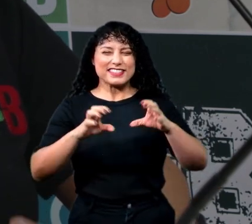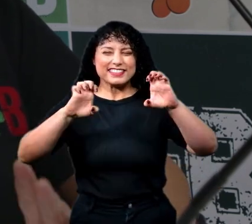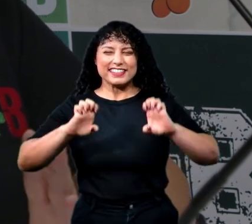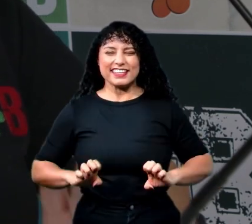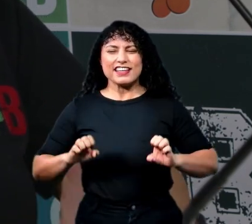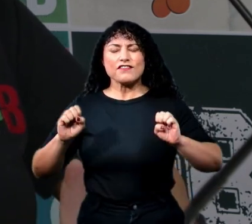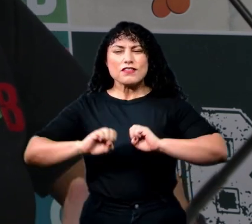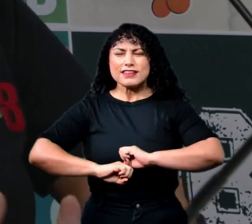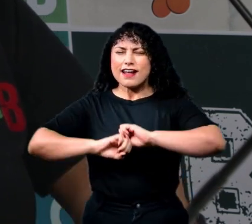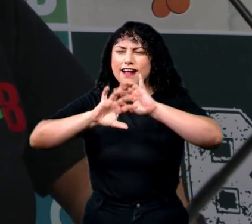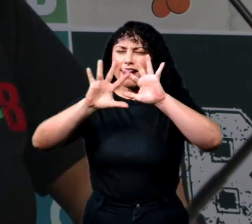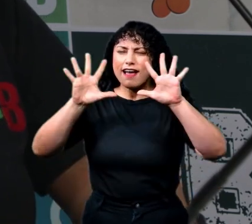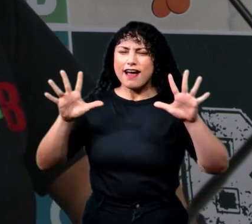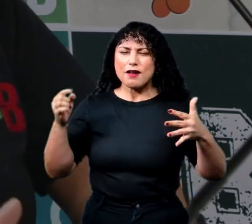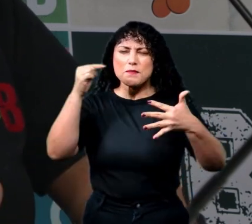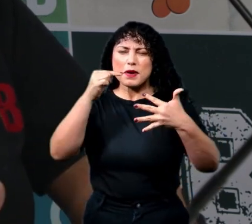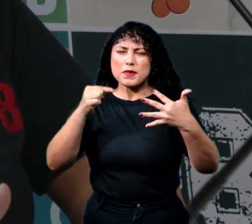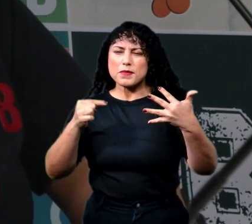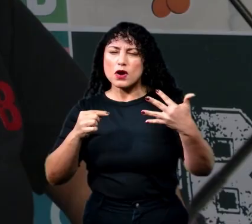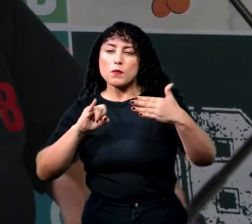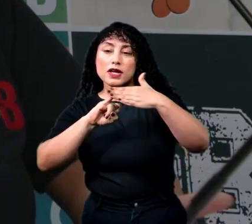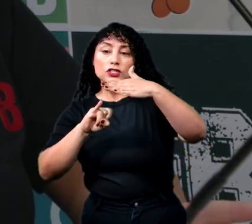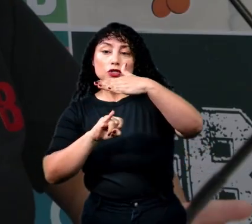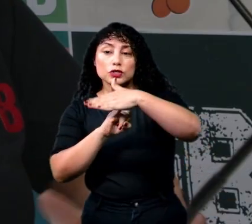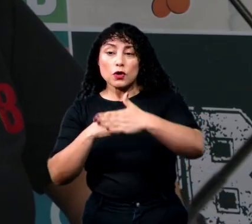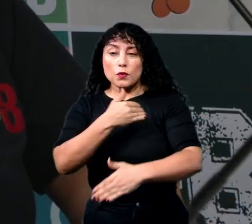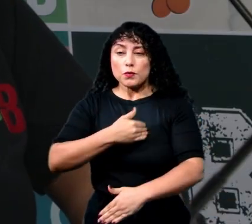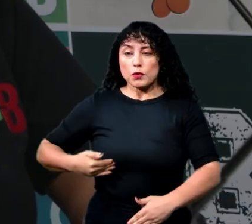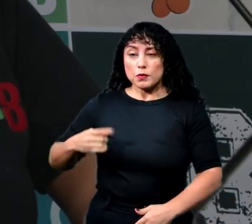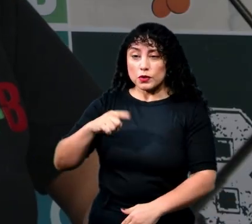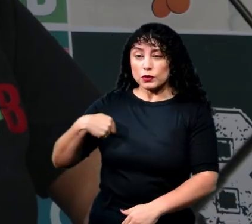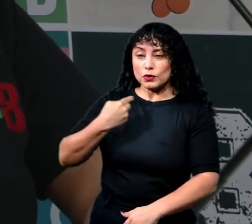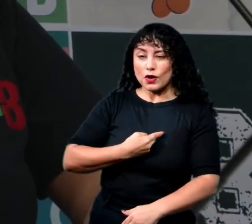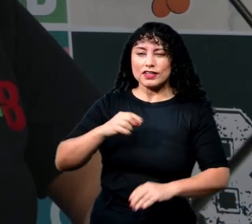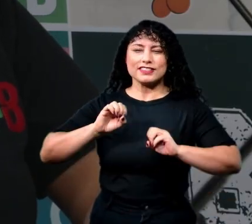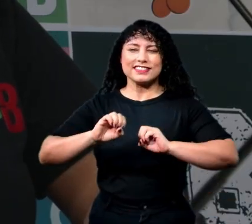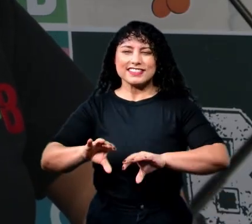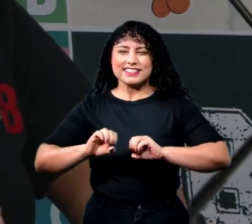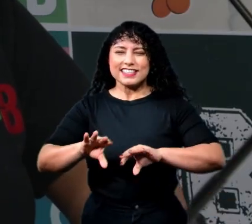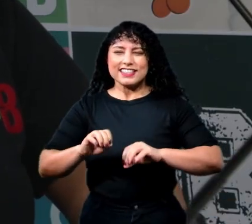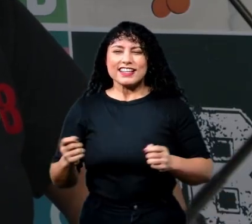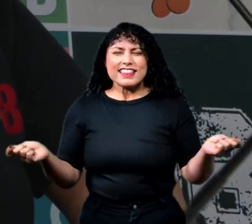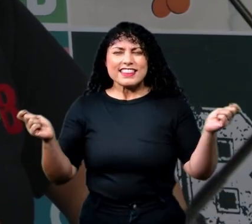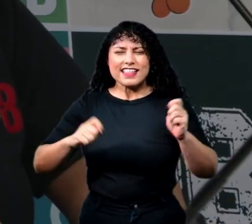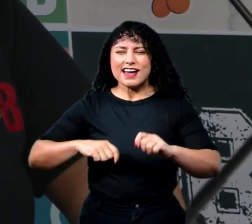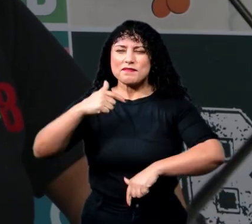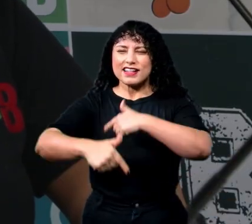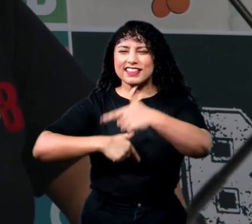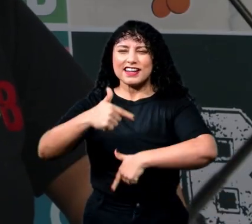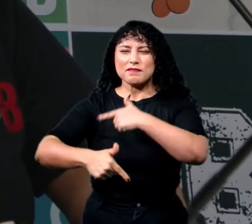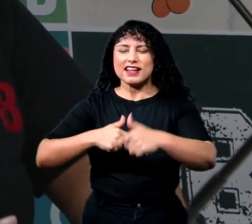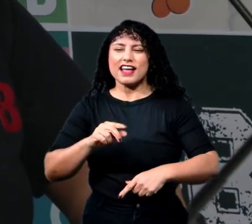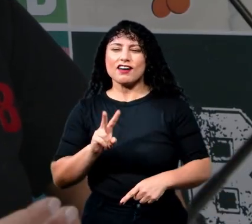vão esclarecer um pouco como uma instituição pública como nós, no caso do ensino, podemos atuar